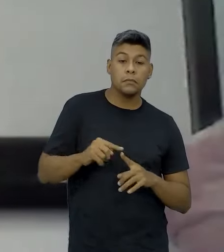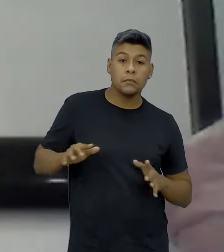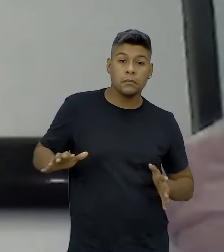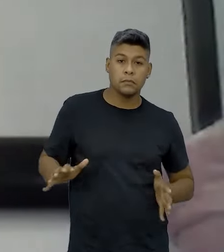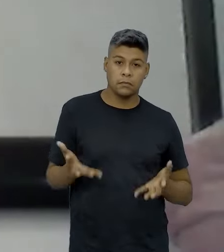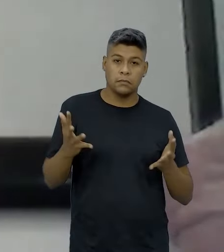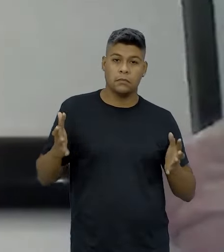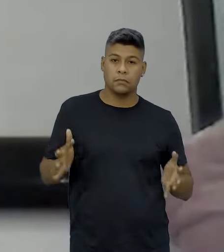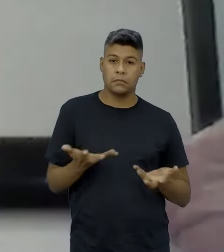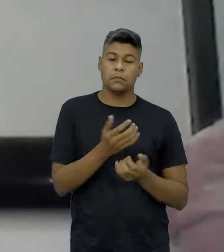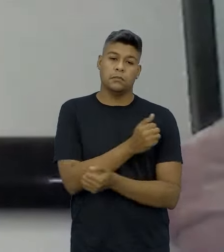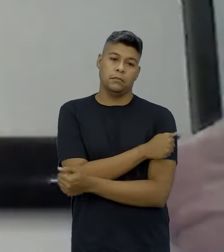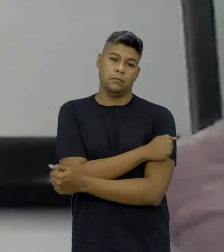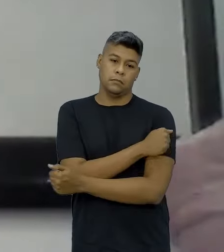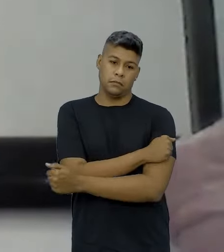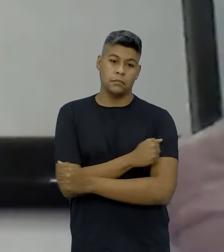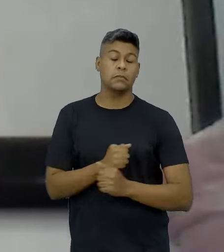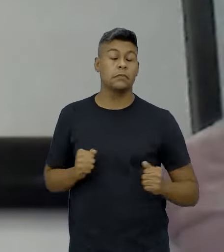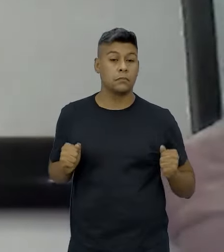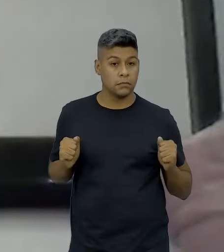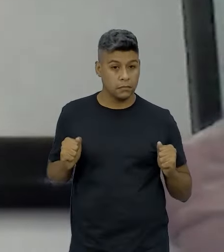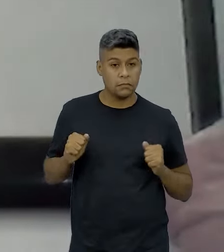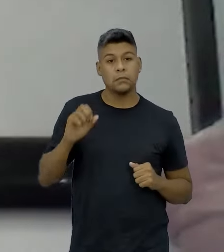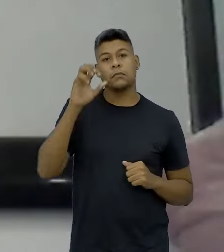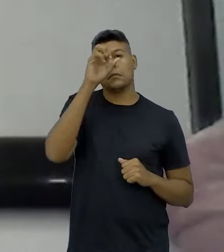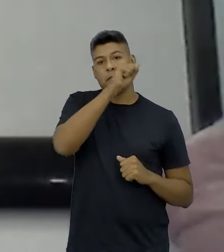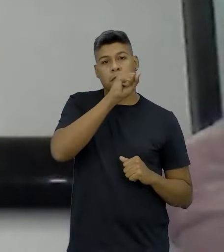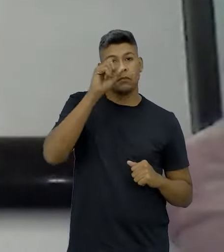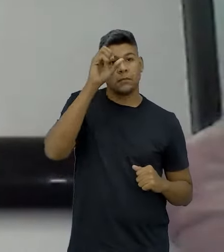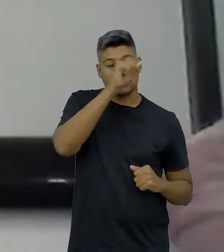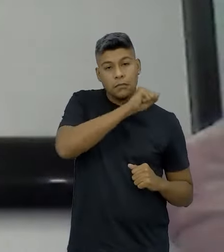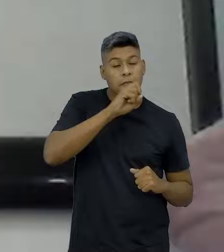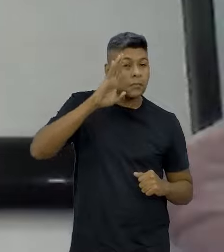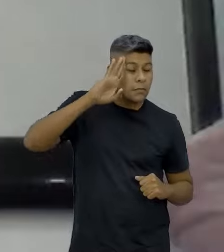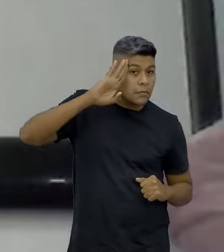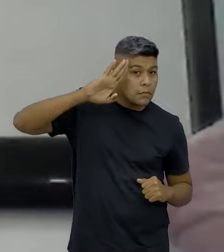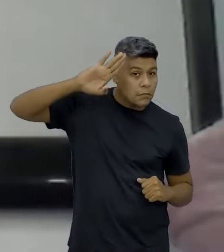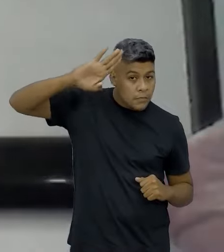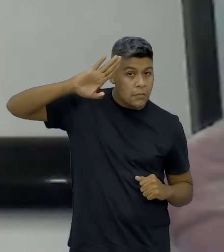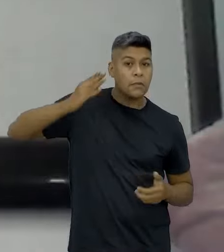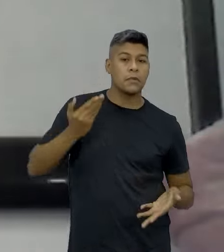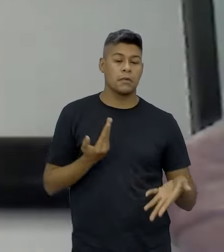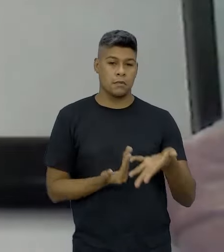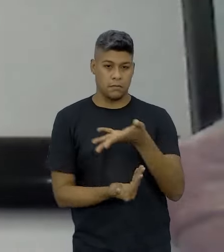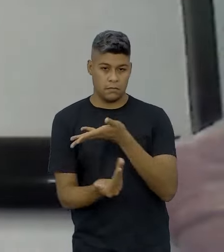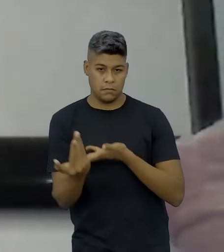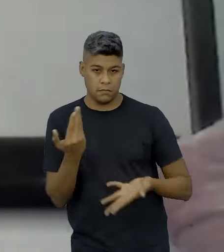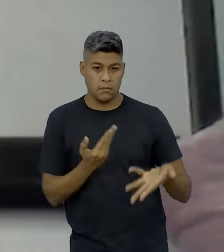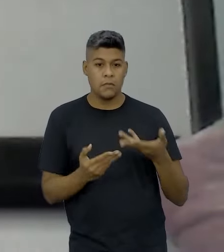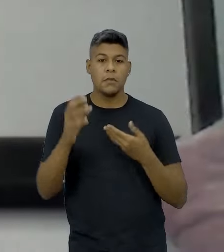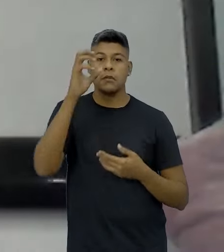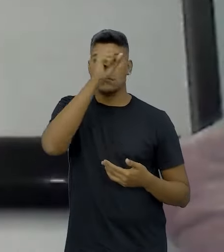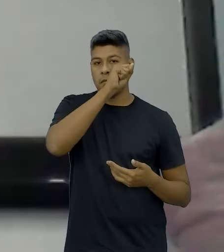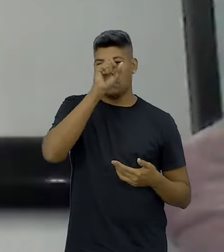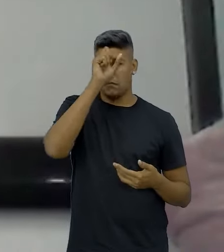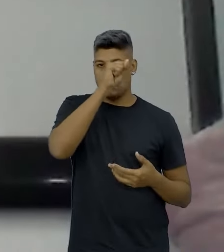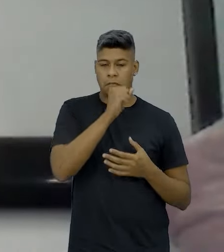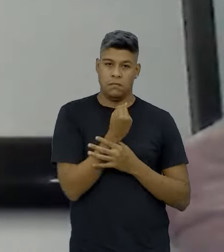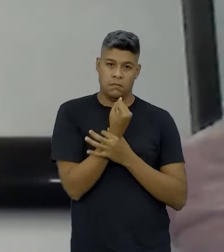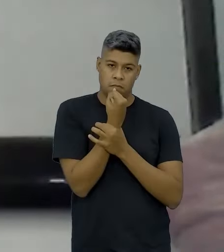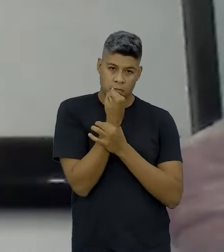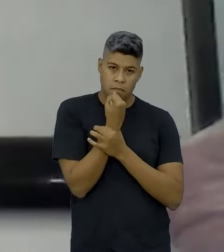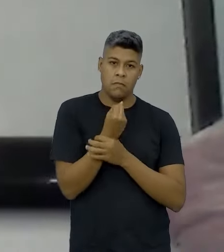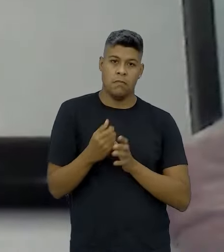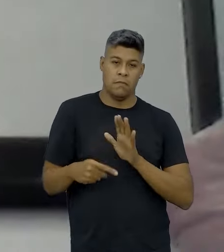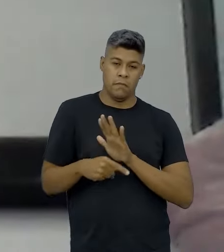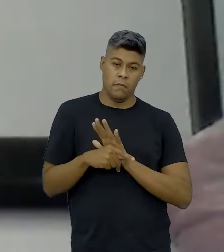proporcionar ao estudante a possibilidade de aprender aquilo que é essencial e que deverá ser aprendido para garantir o segmento